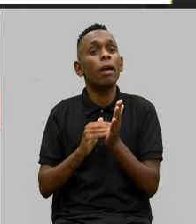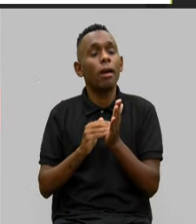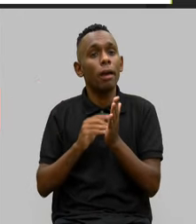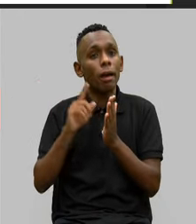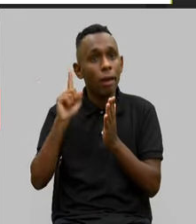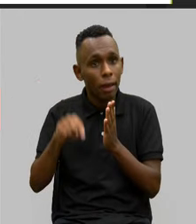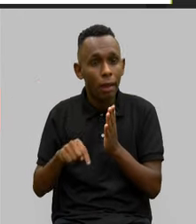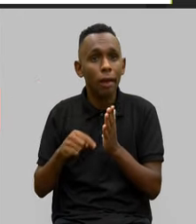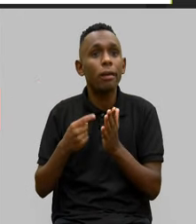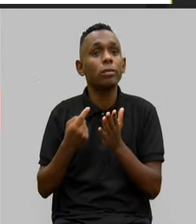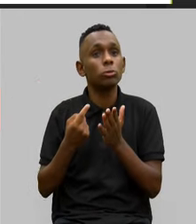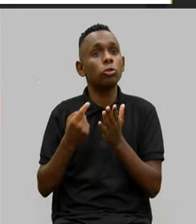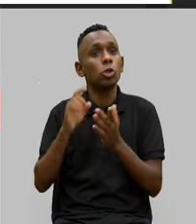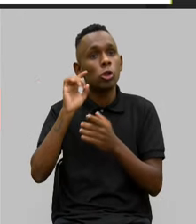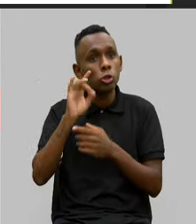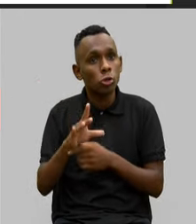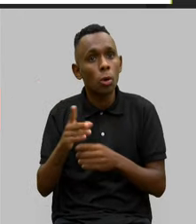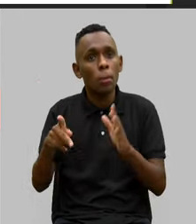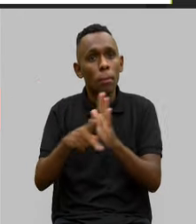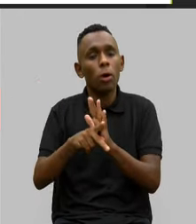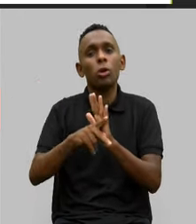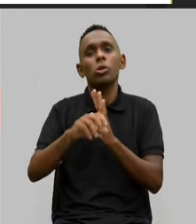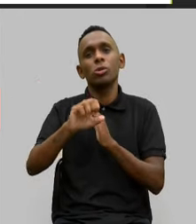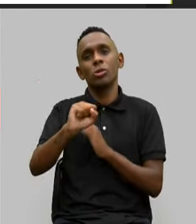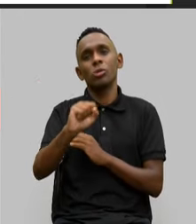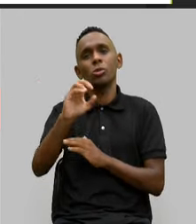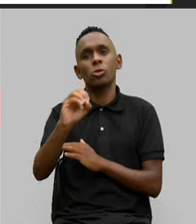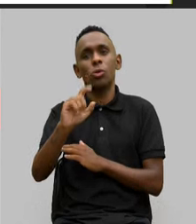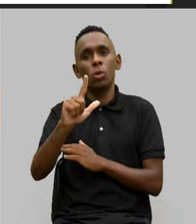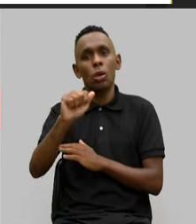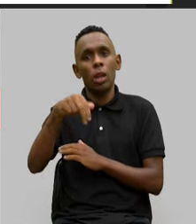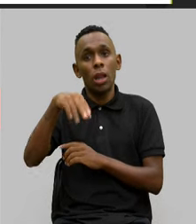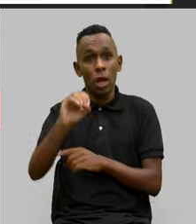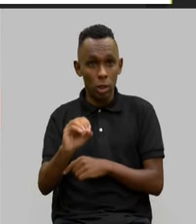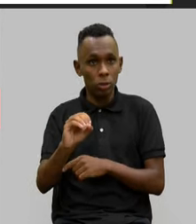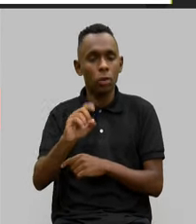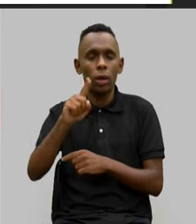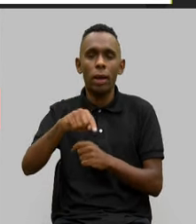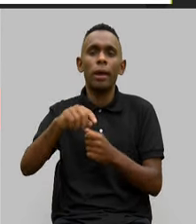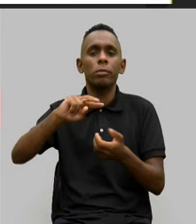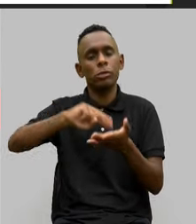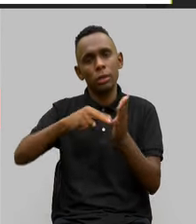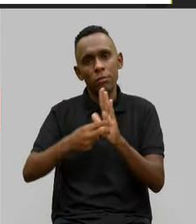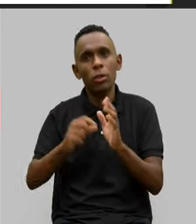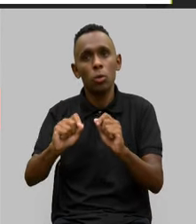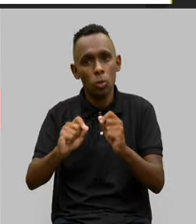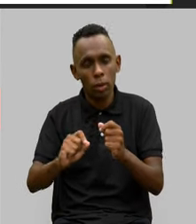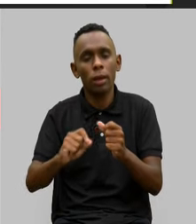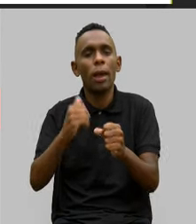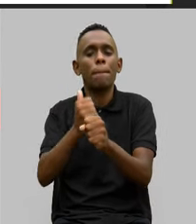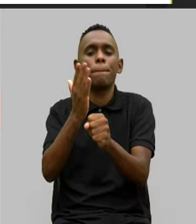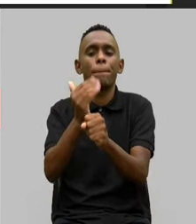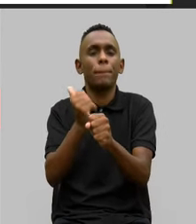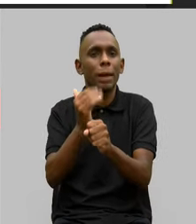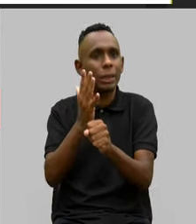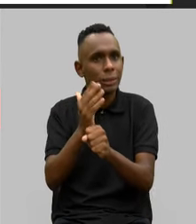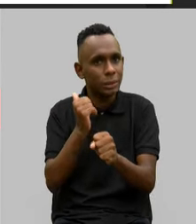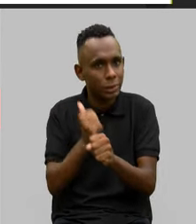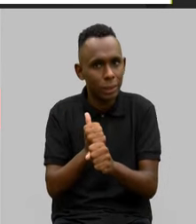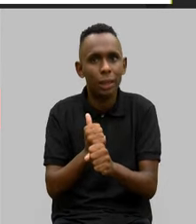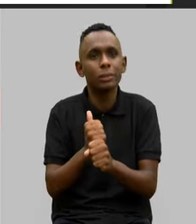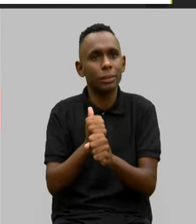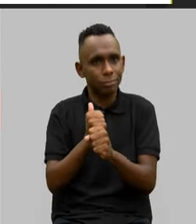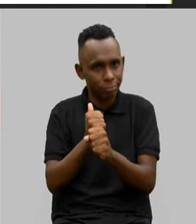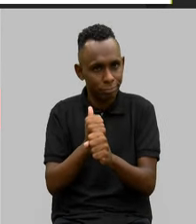era e é solanum tuberosum batata ponto não há batata inglesa